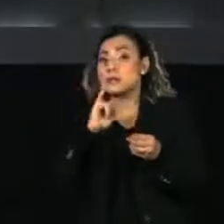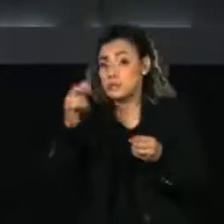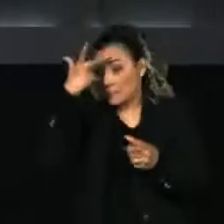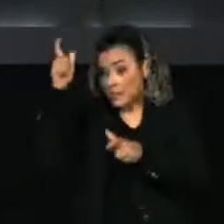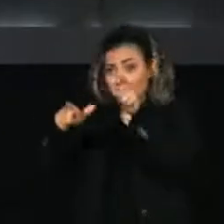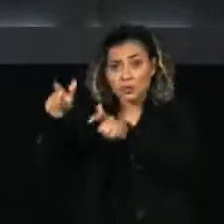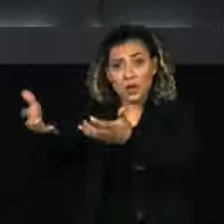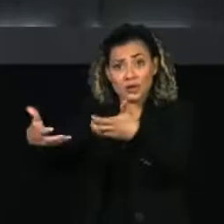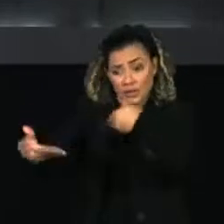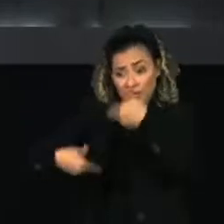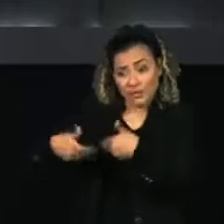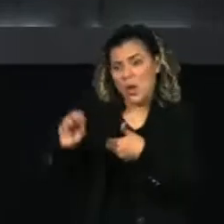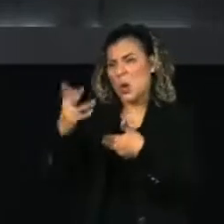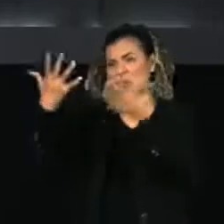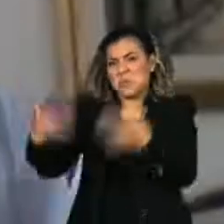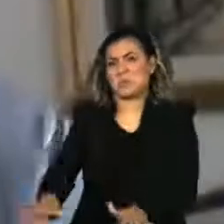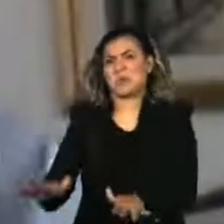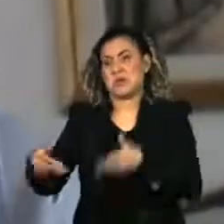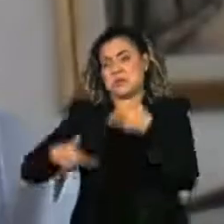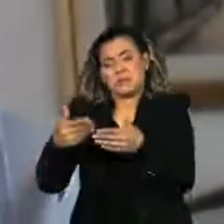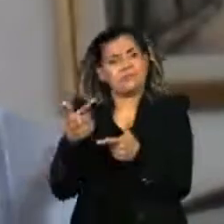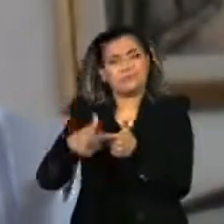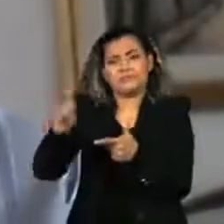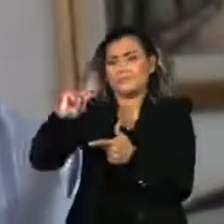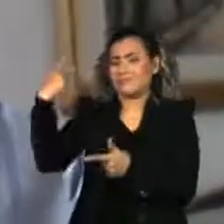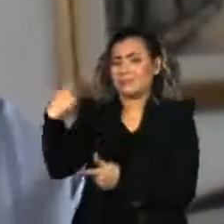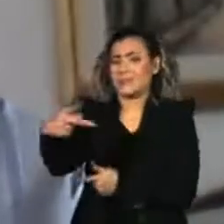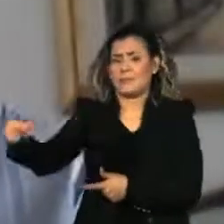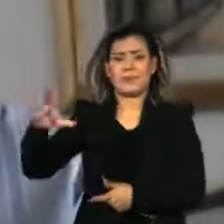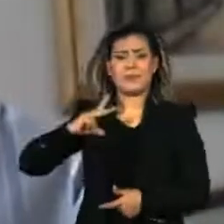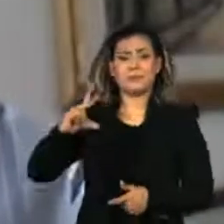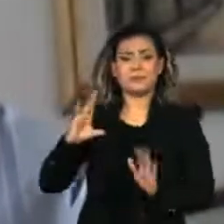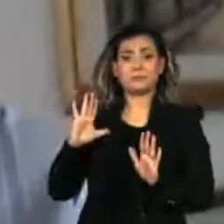é de fora o íntimo dela. É importante saber,